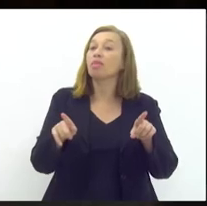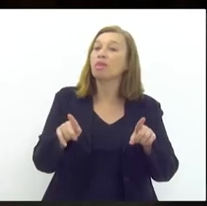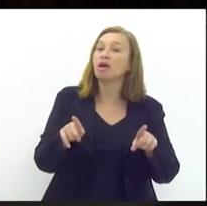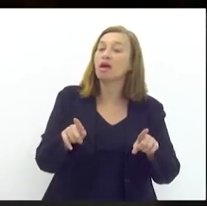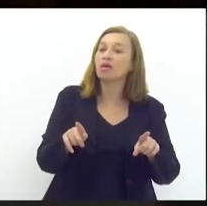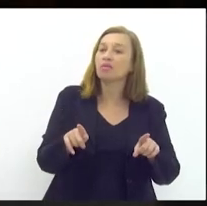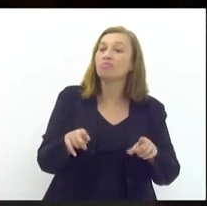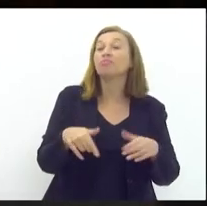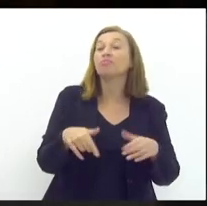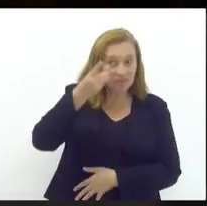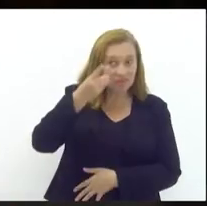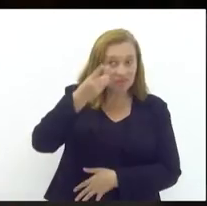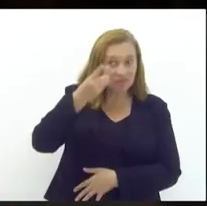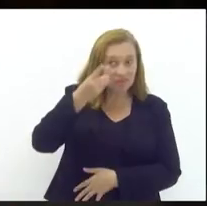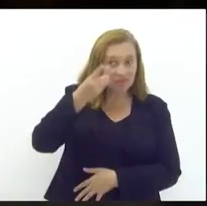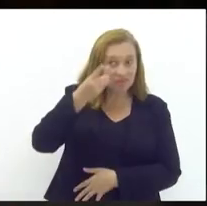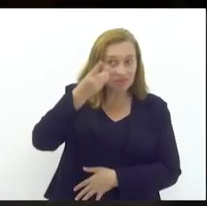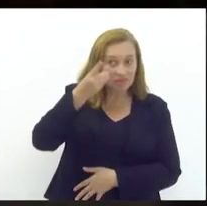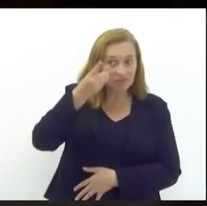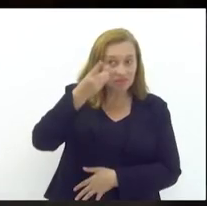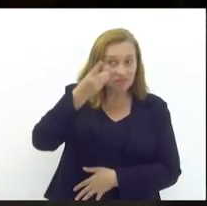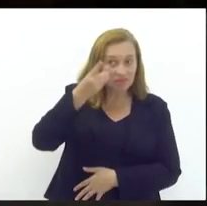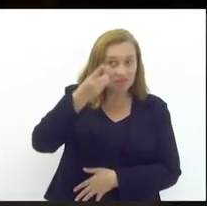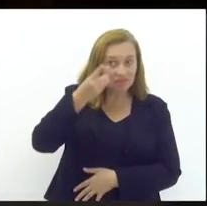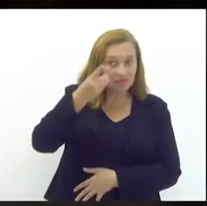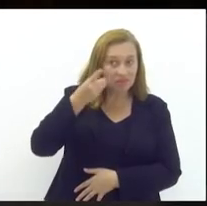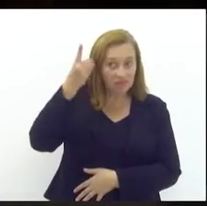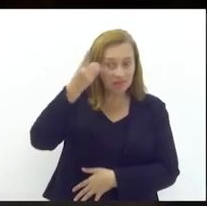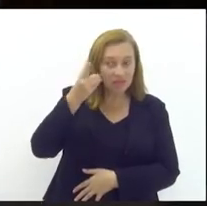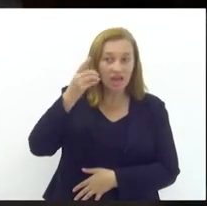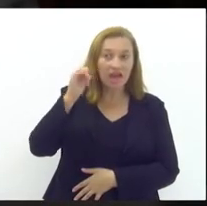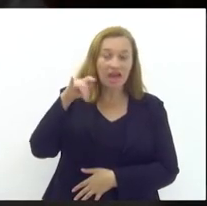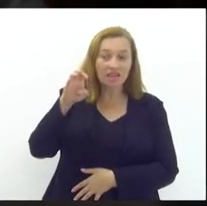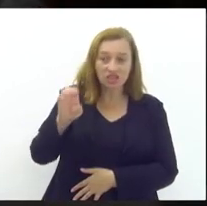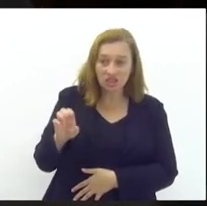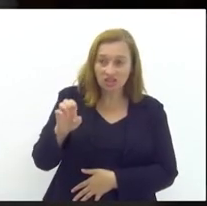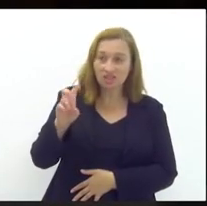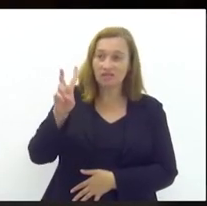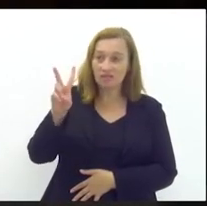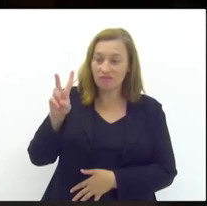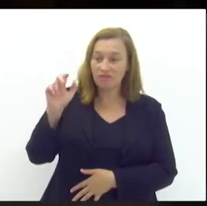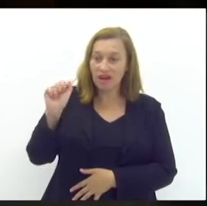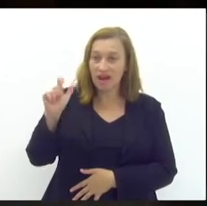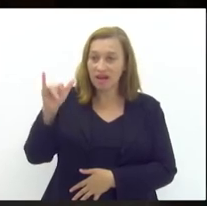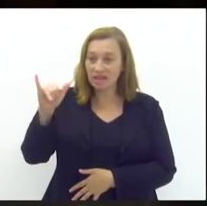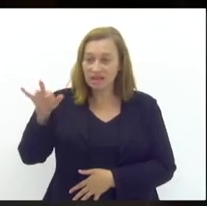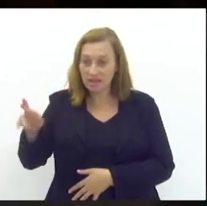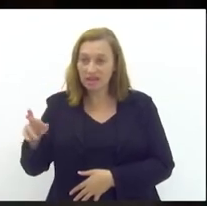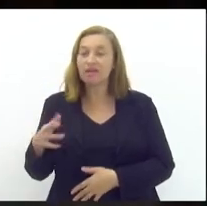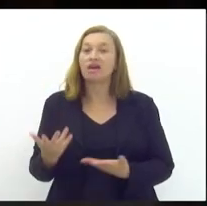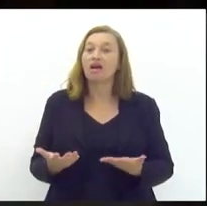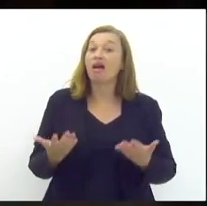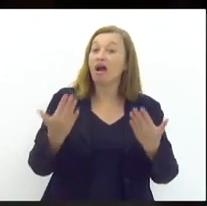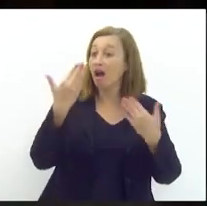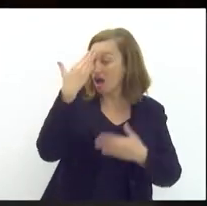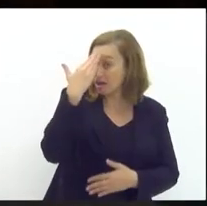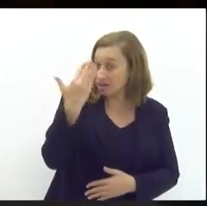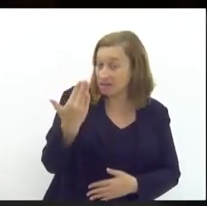que está Deputado Alexandre Wagner agradecer